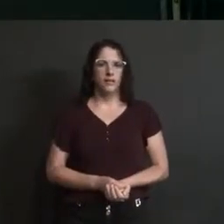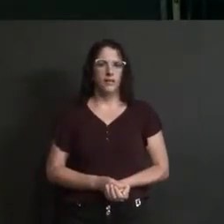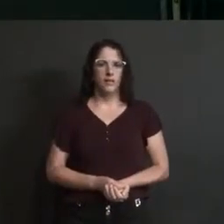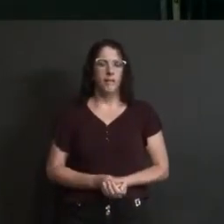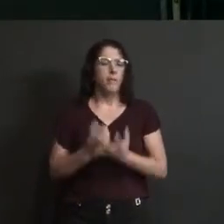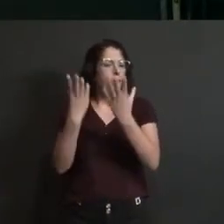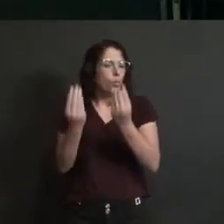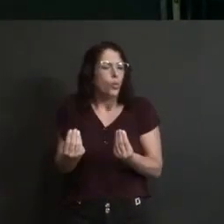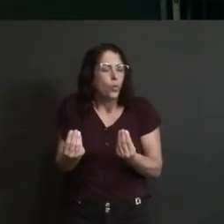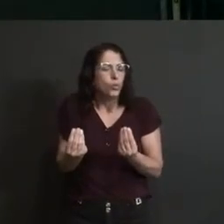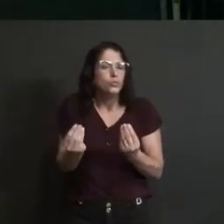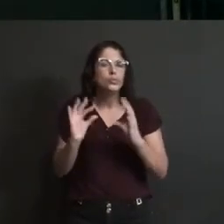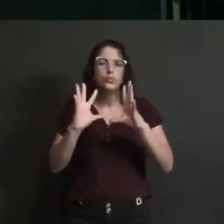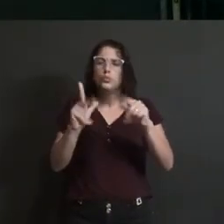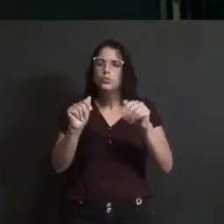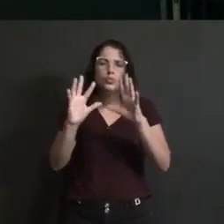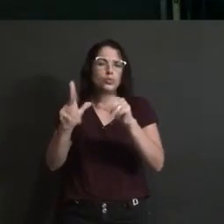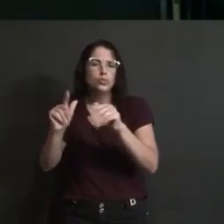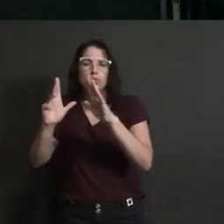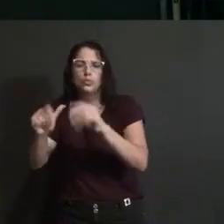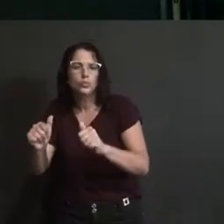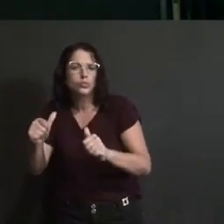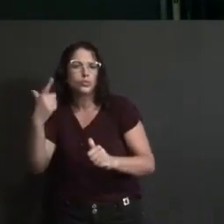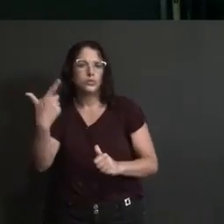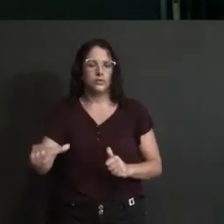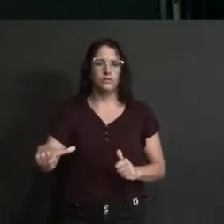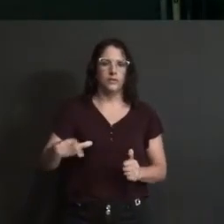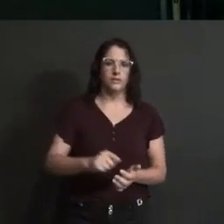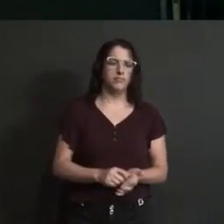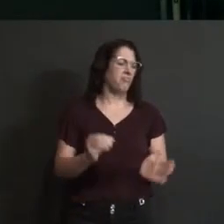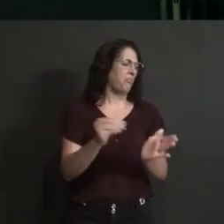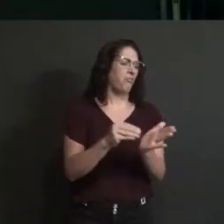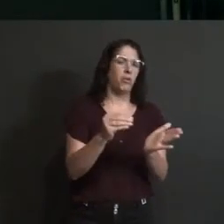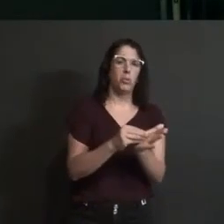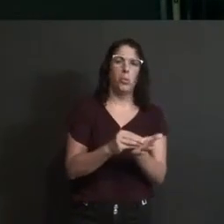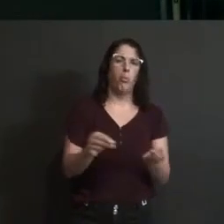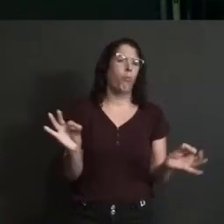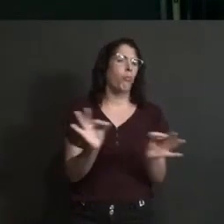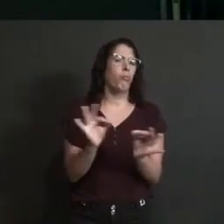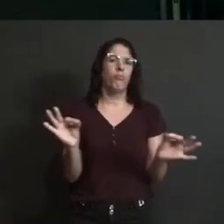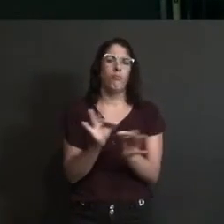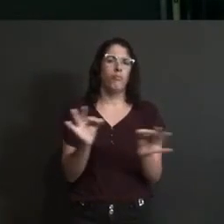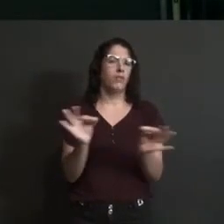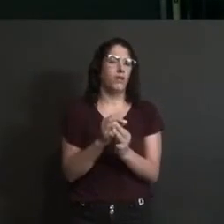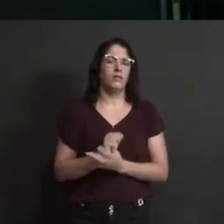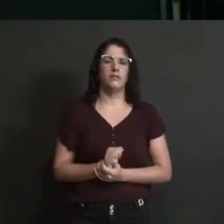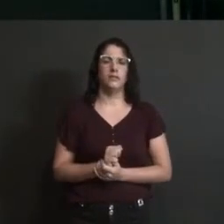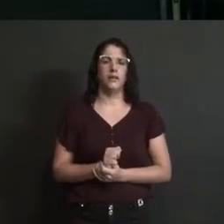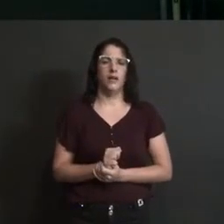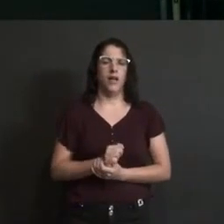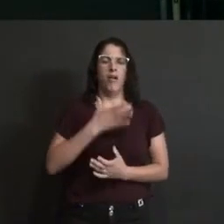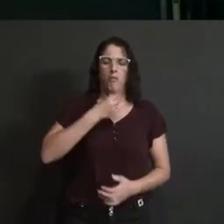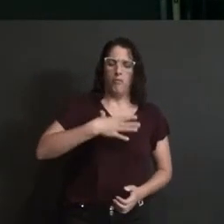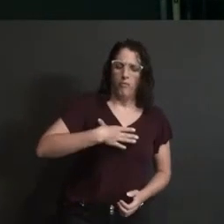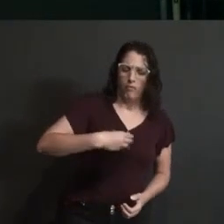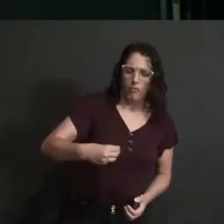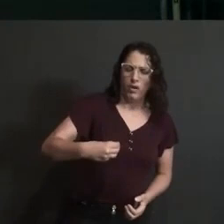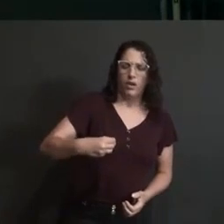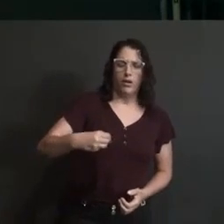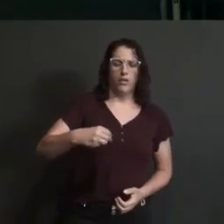pequena, nem grande, nem os filhos, nem as filhas, nem o despojo, nada do que